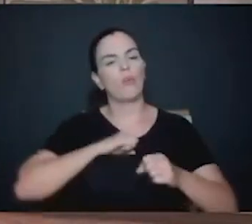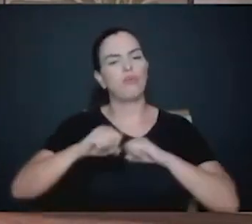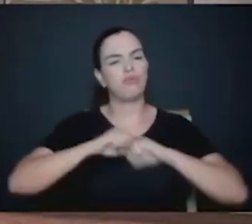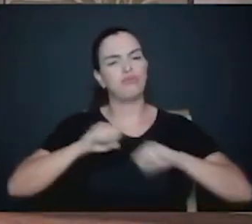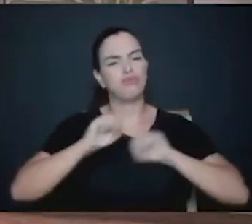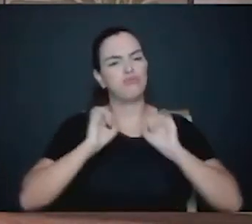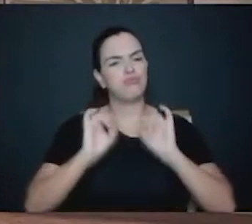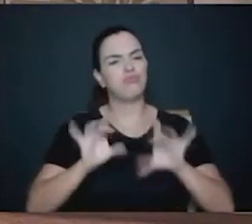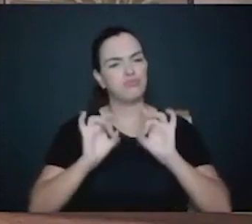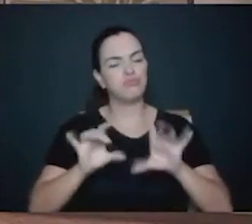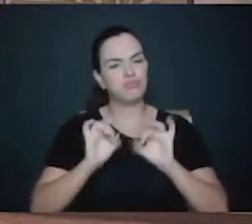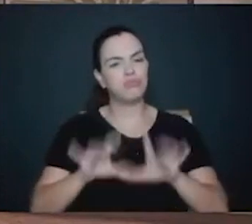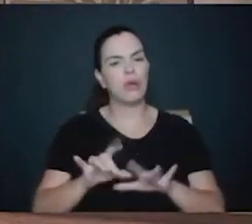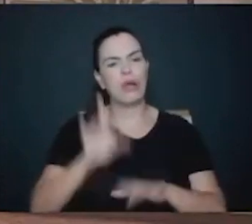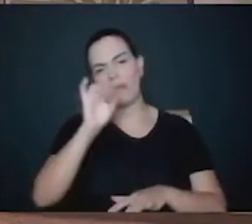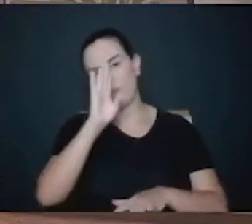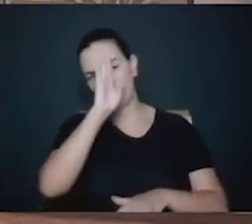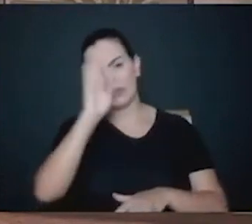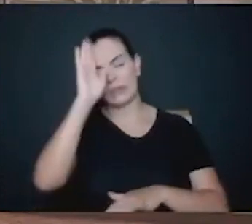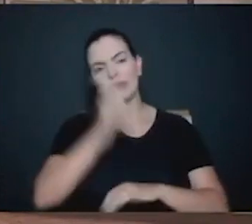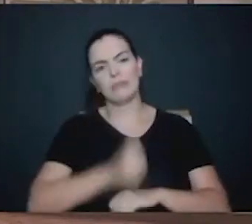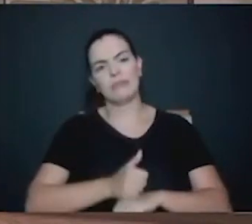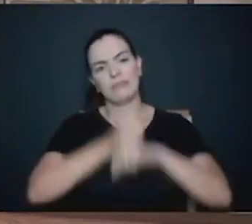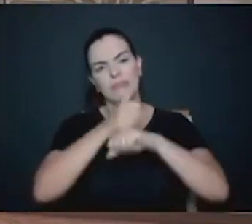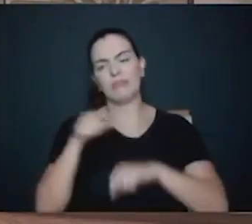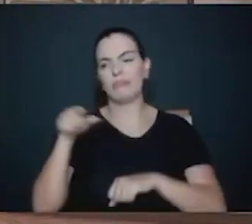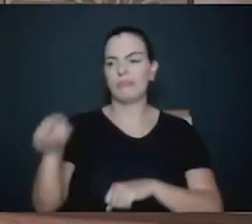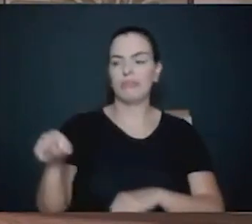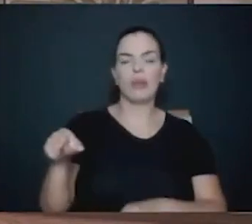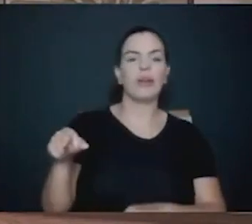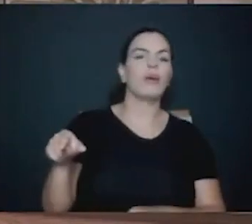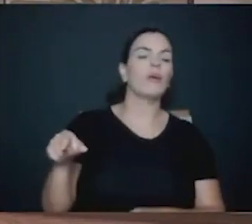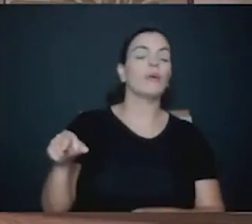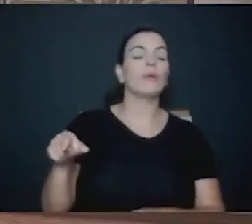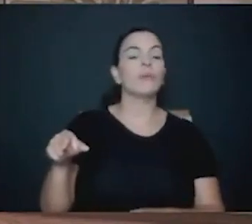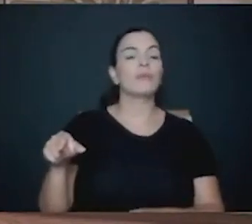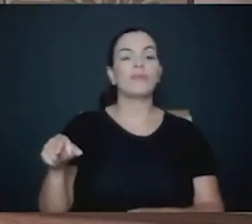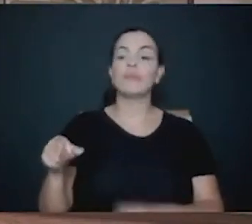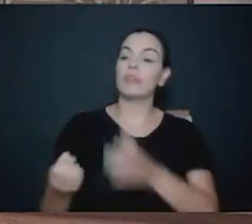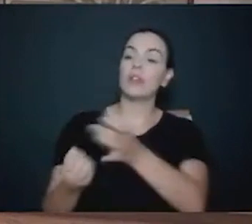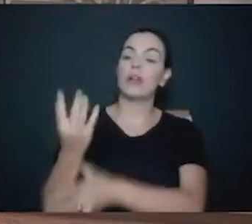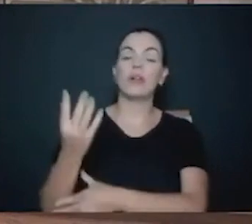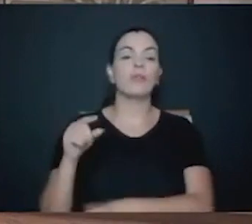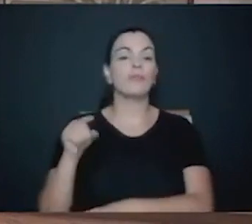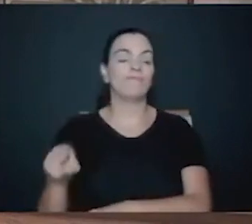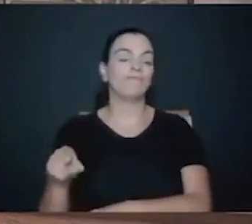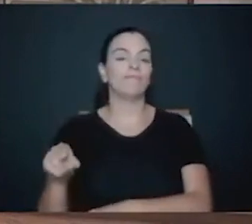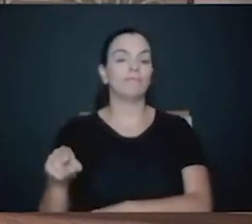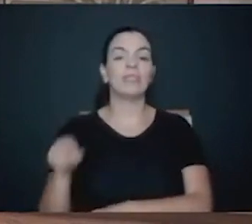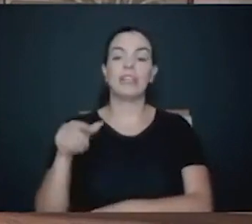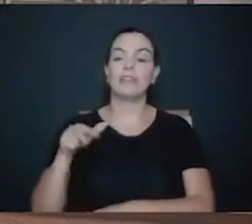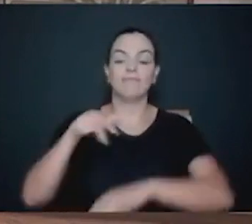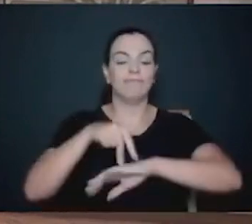querido amigo Gisele Rosa, da operação que dá o nome à empresa, tem conquistado o público e a cada apresentação, propondo